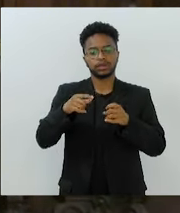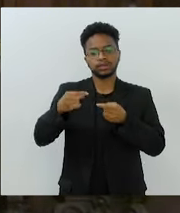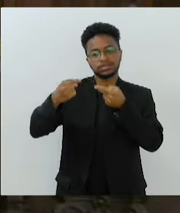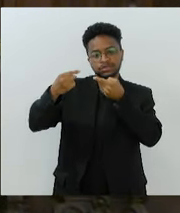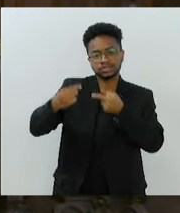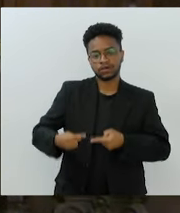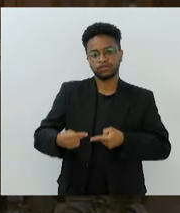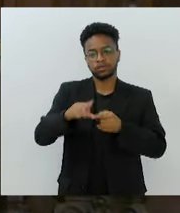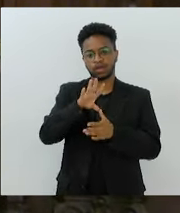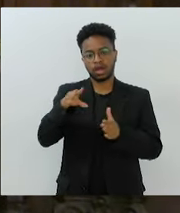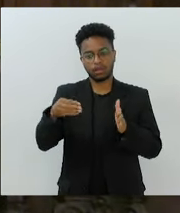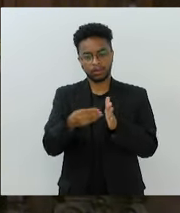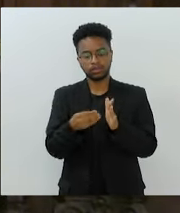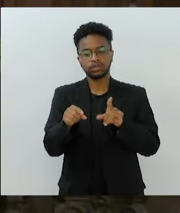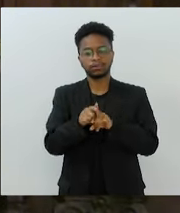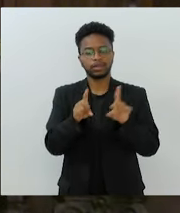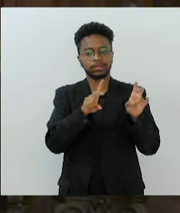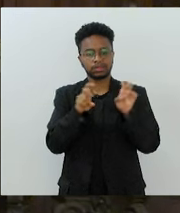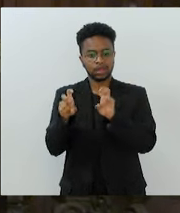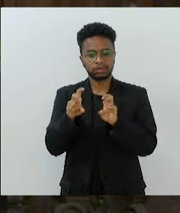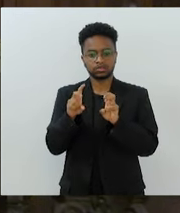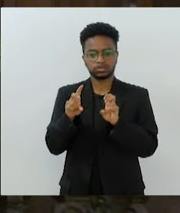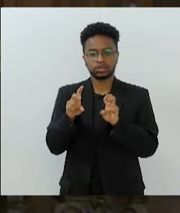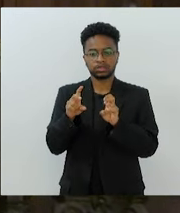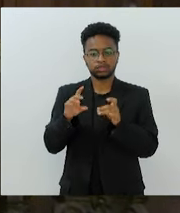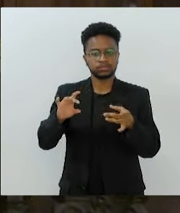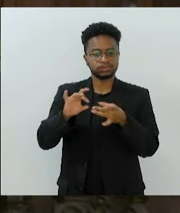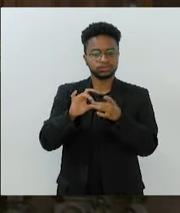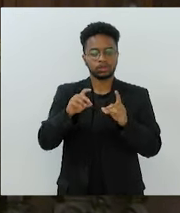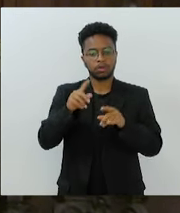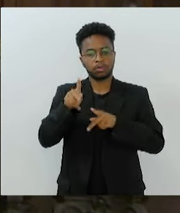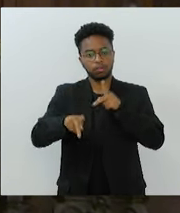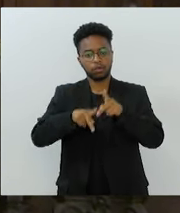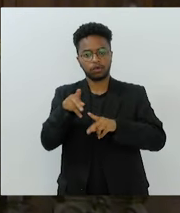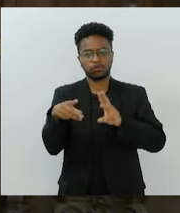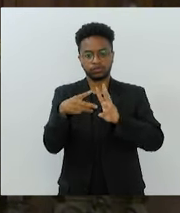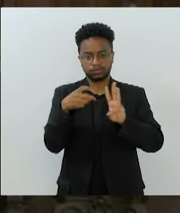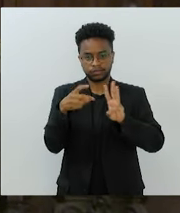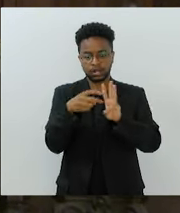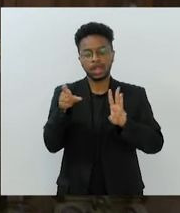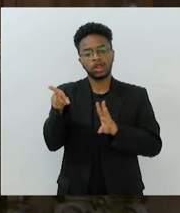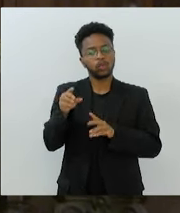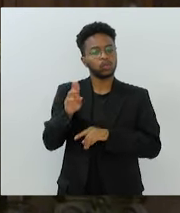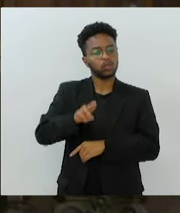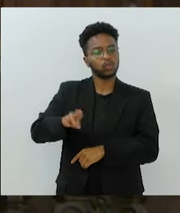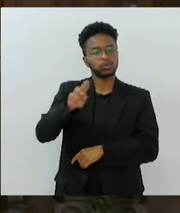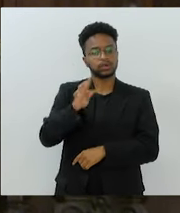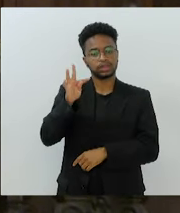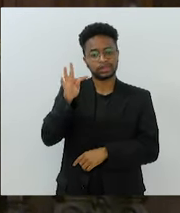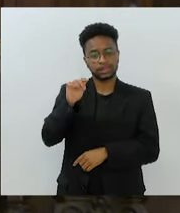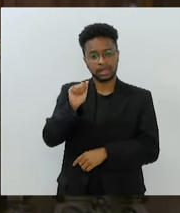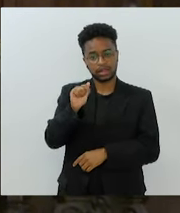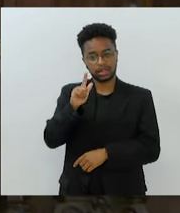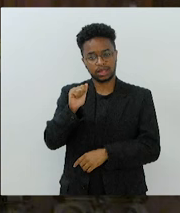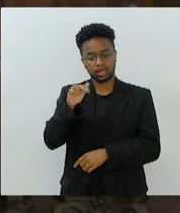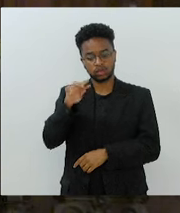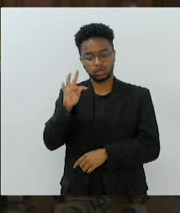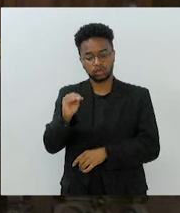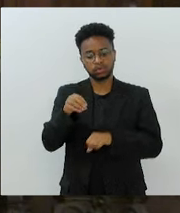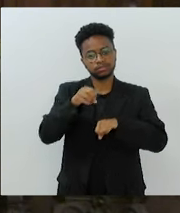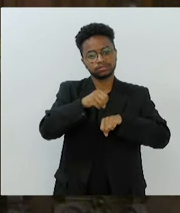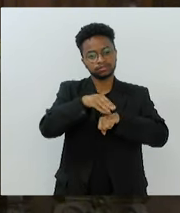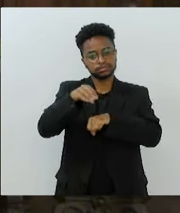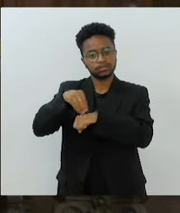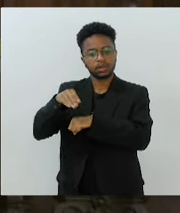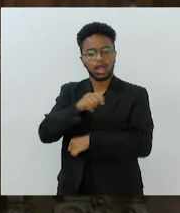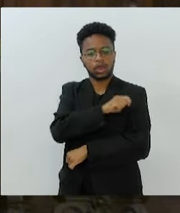complexas questões que envolvem os povos originários, André utiliza seu talento para ensinar, os seus alunos da PUC não me deixam mentir,